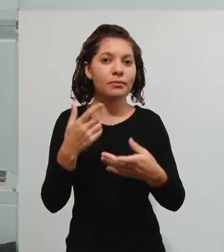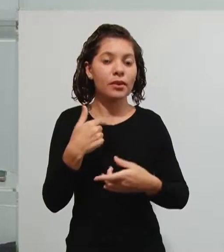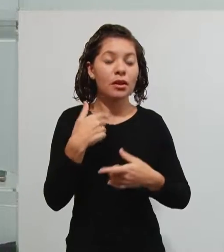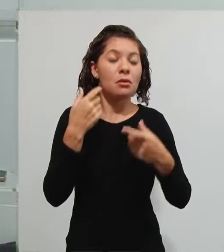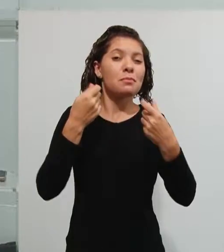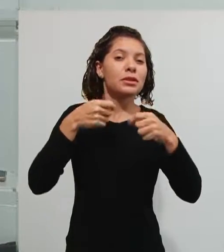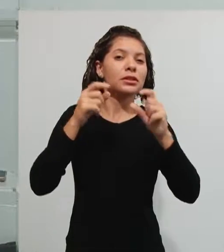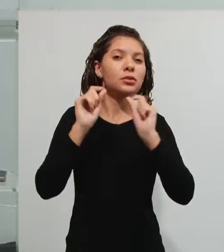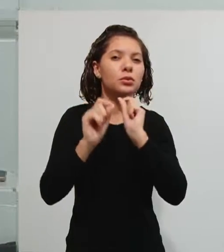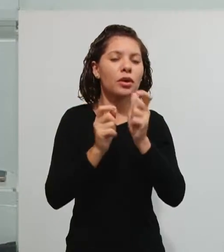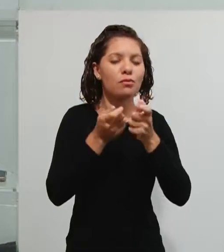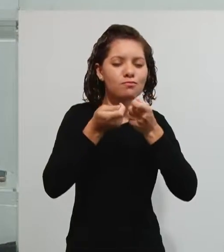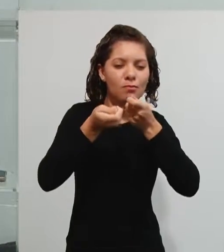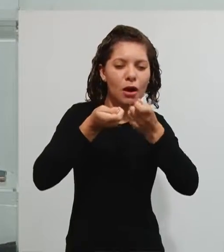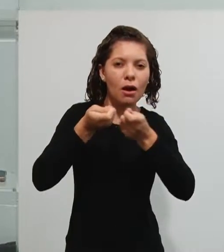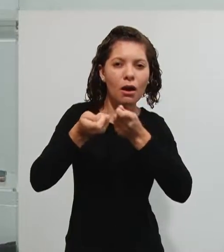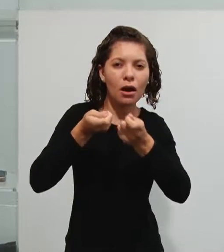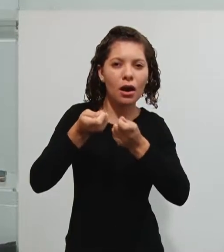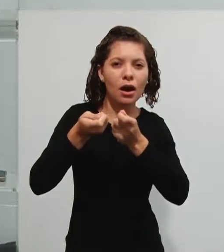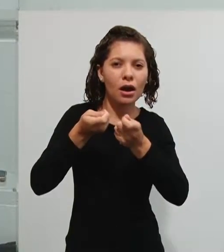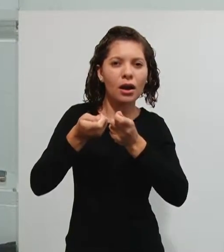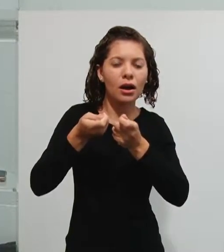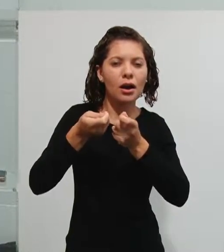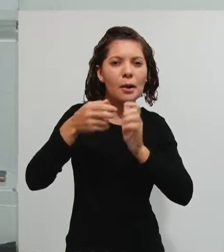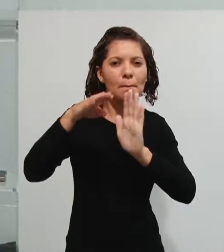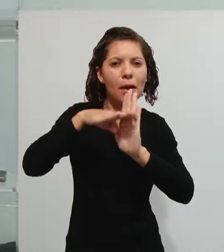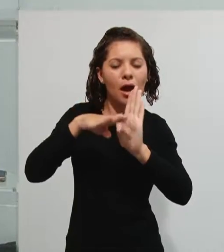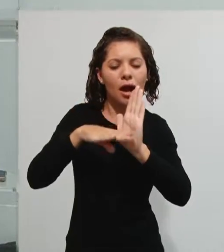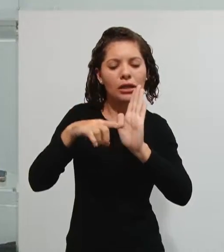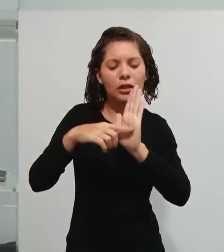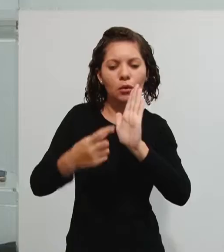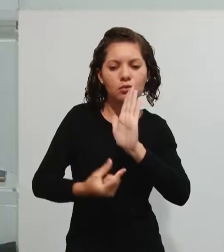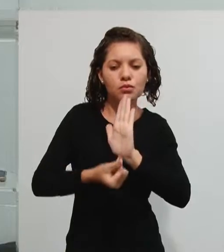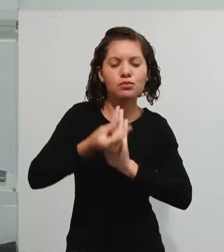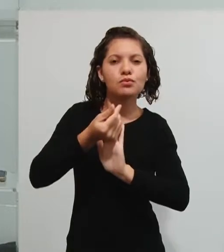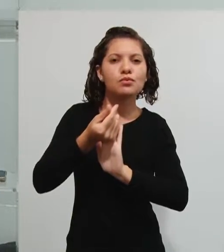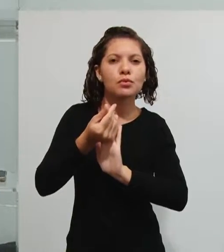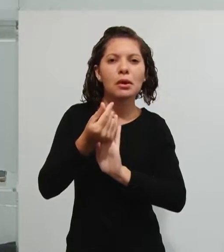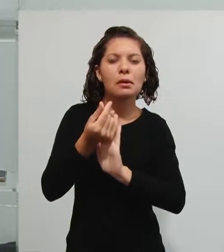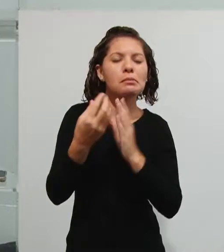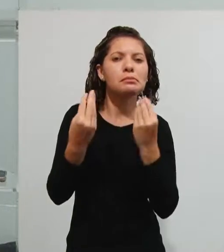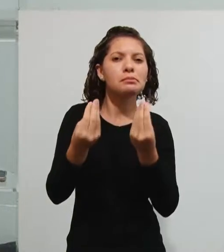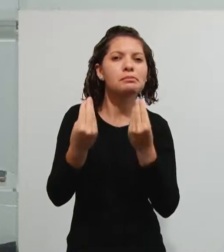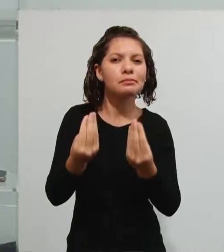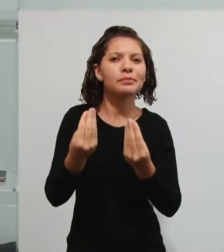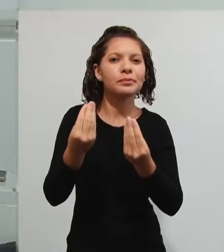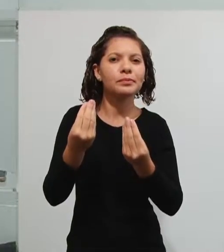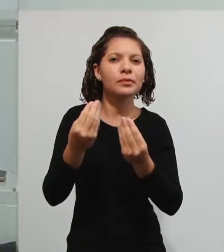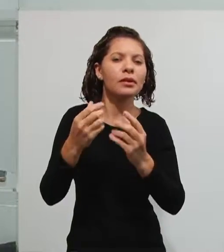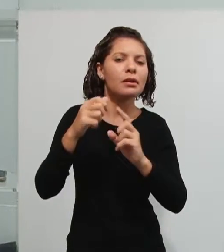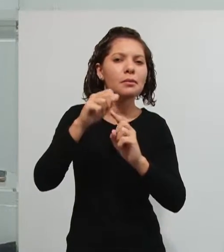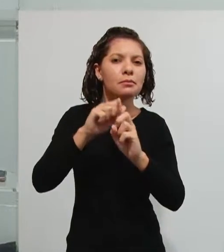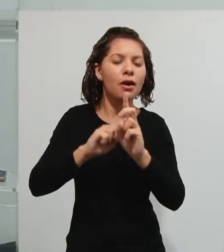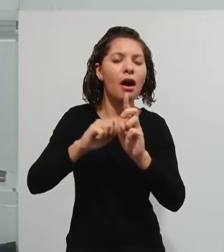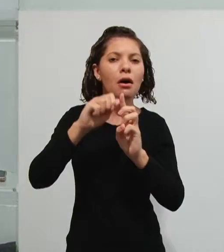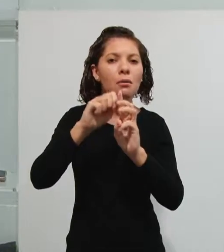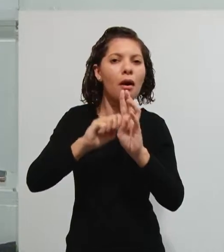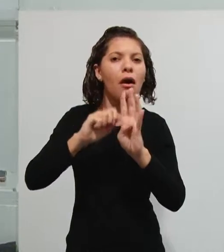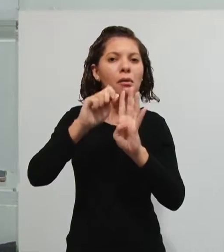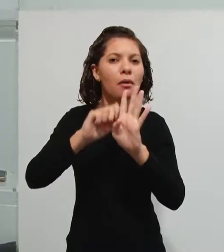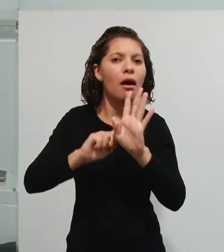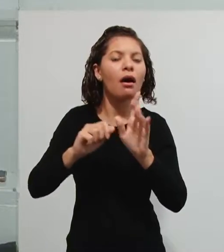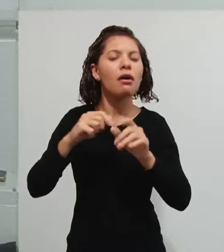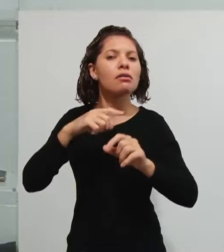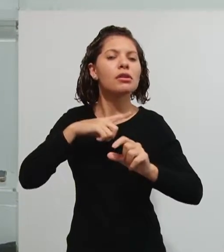preciso controlar essas rúbricas orçamentárias para que cada mês ela tenha a saída